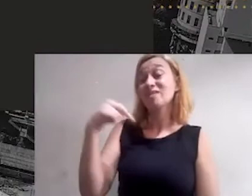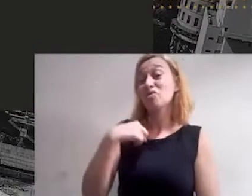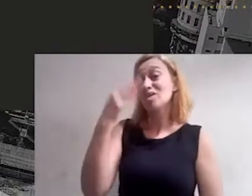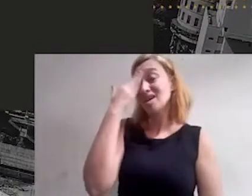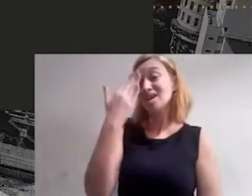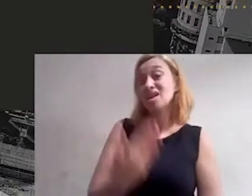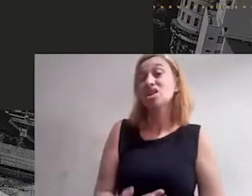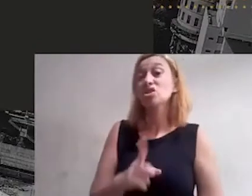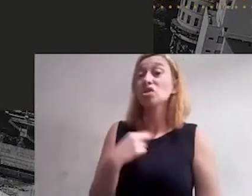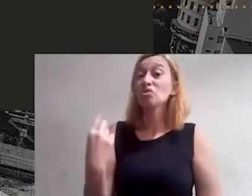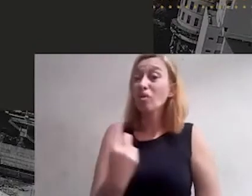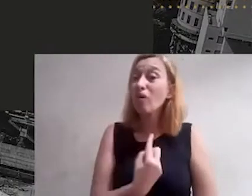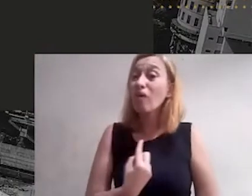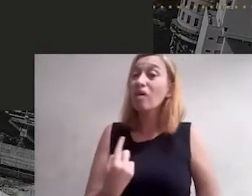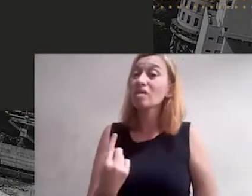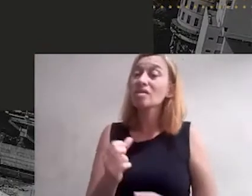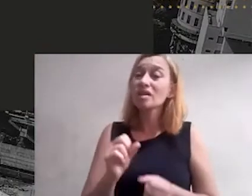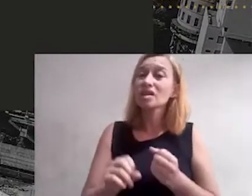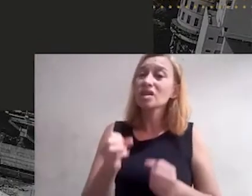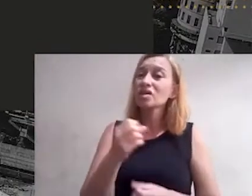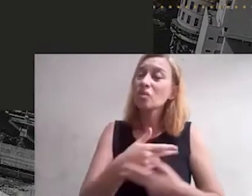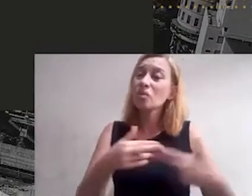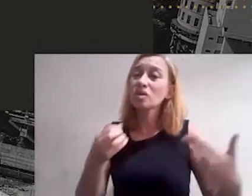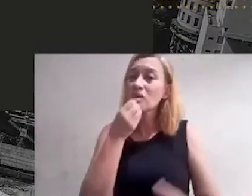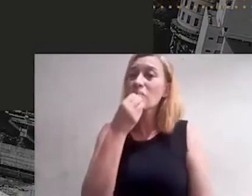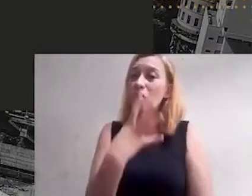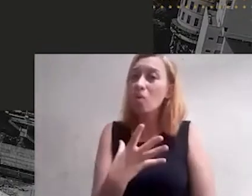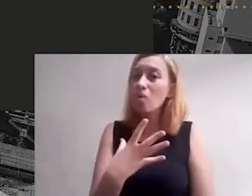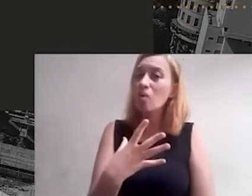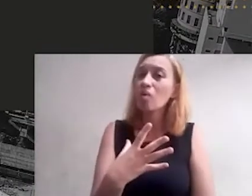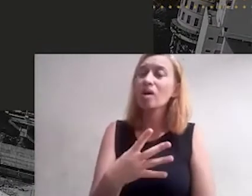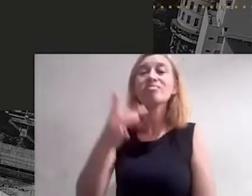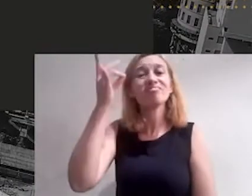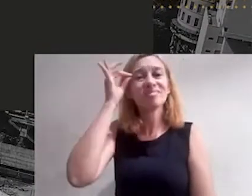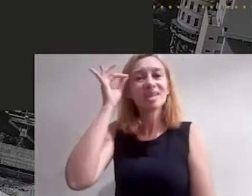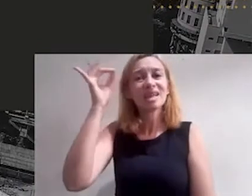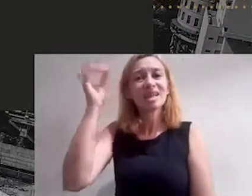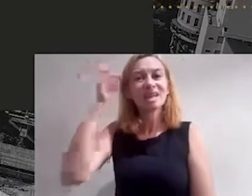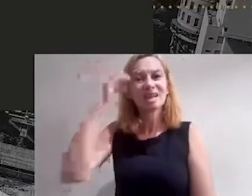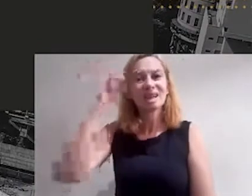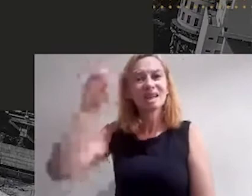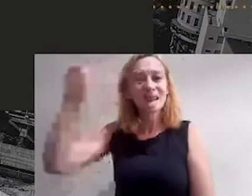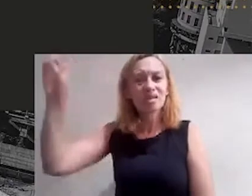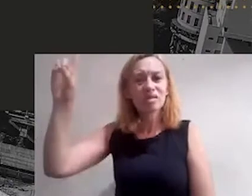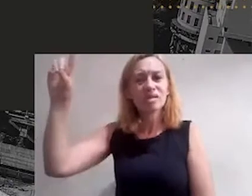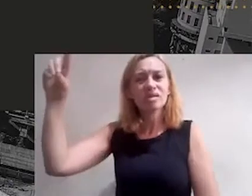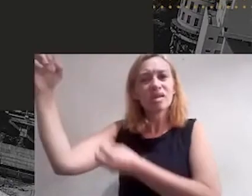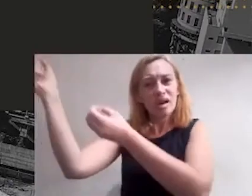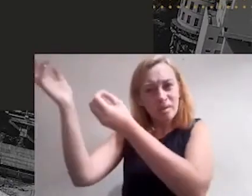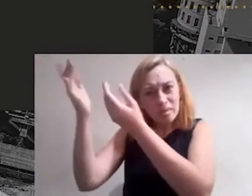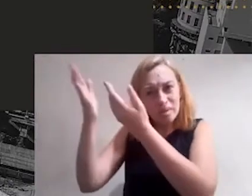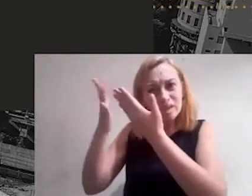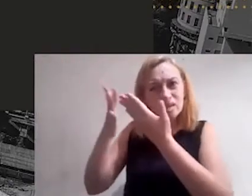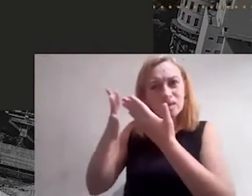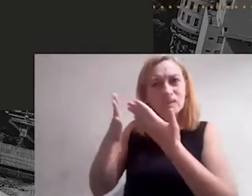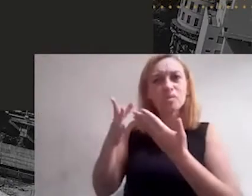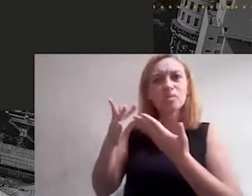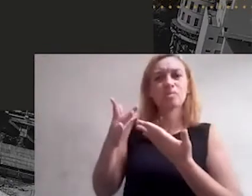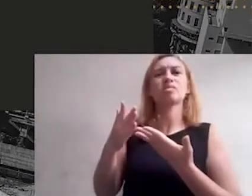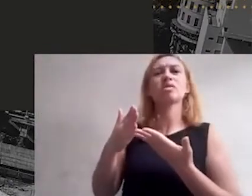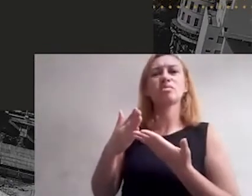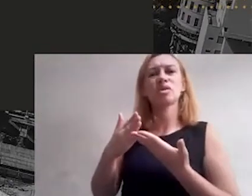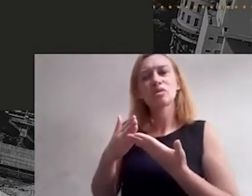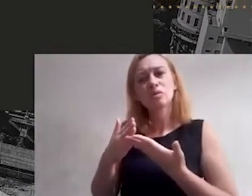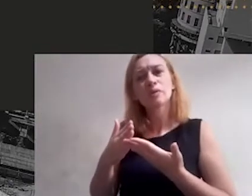faça uma coisa boa, né? Os espíritos, independente do credo religioso, eles conspiram a favor. Né? Então,